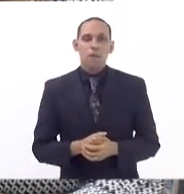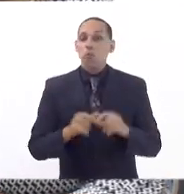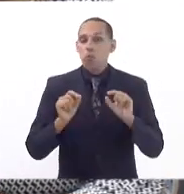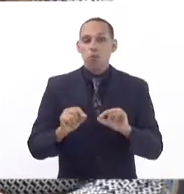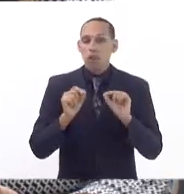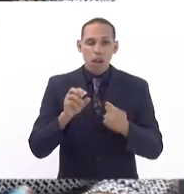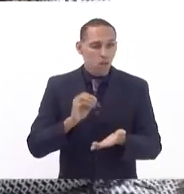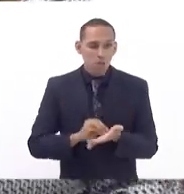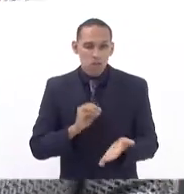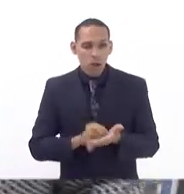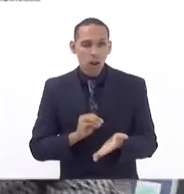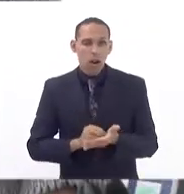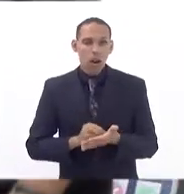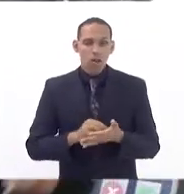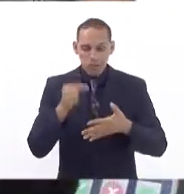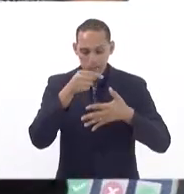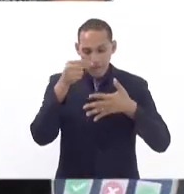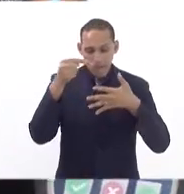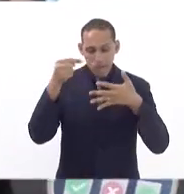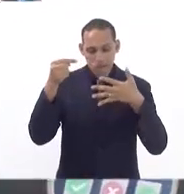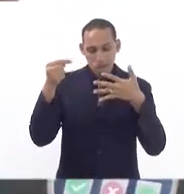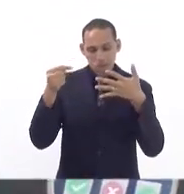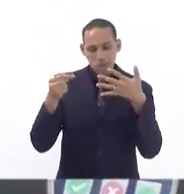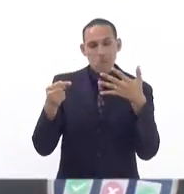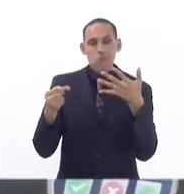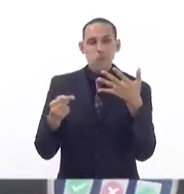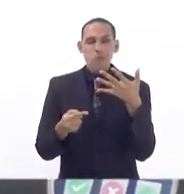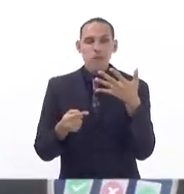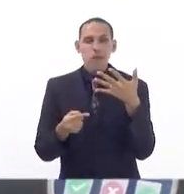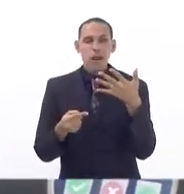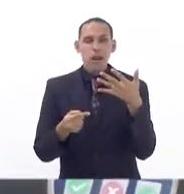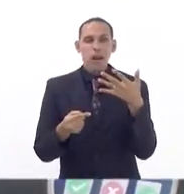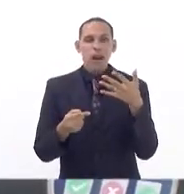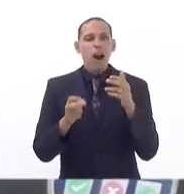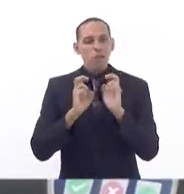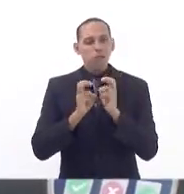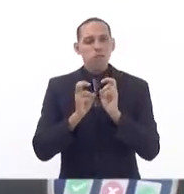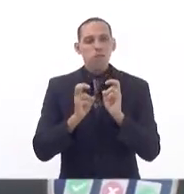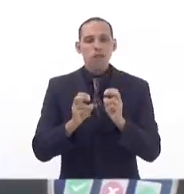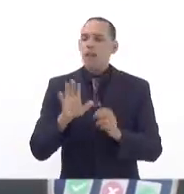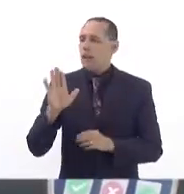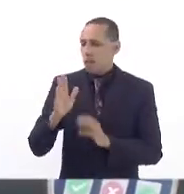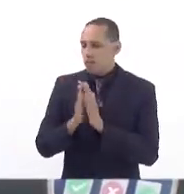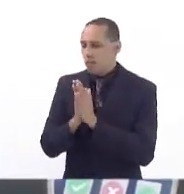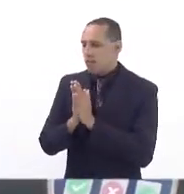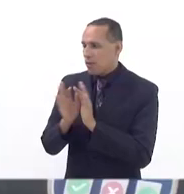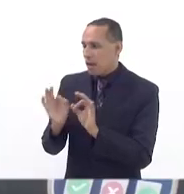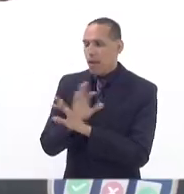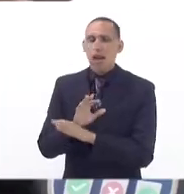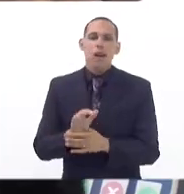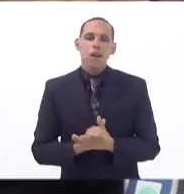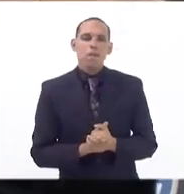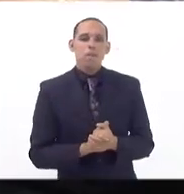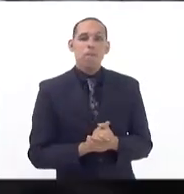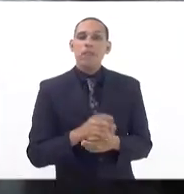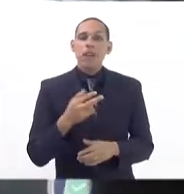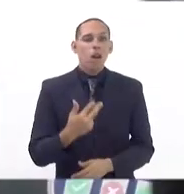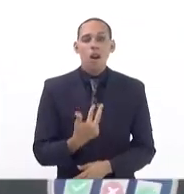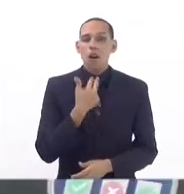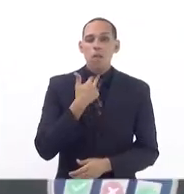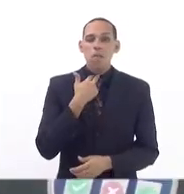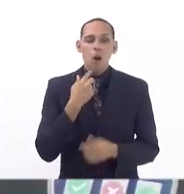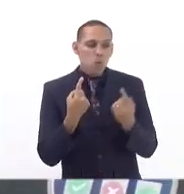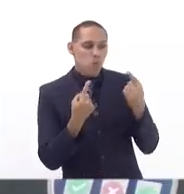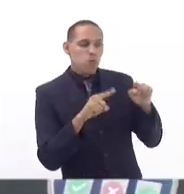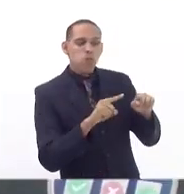descontinuidade de uma série de decomposição pedir para você concluir a criação era jovem nada para cima